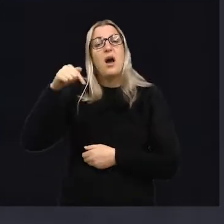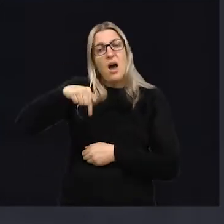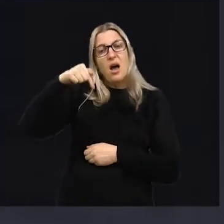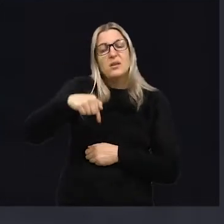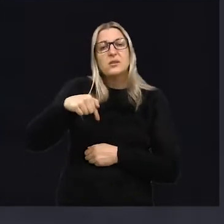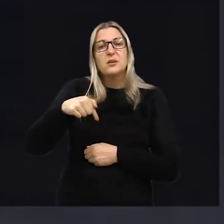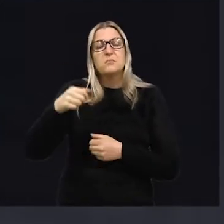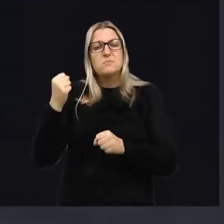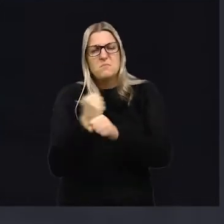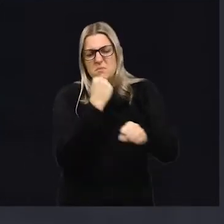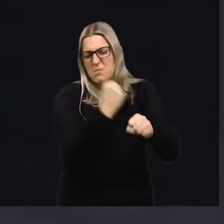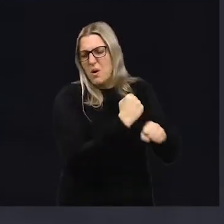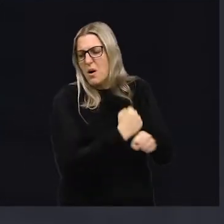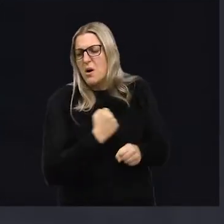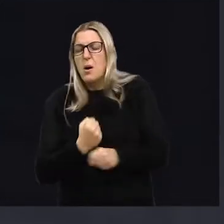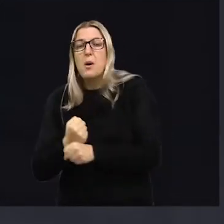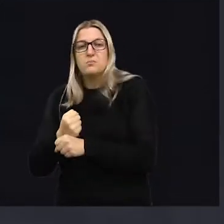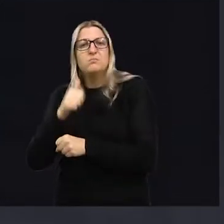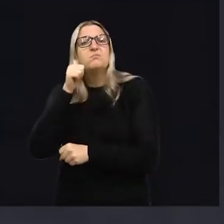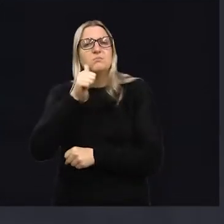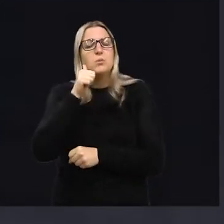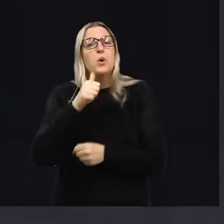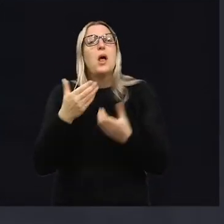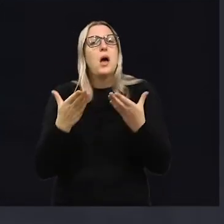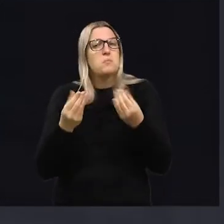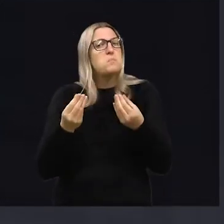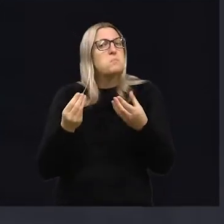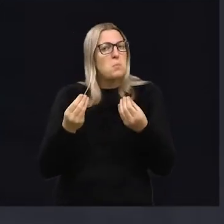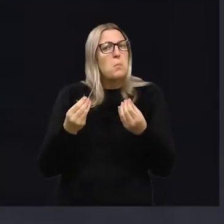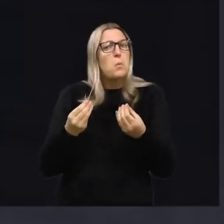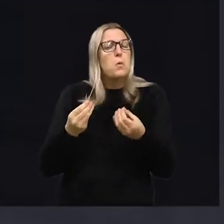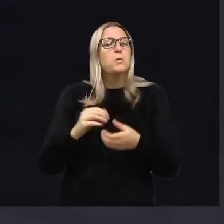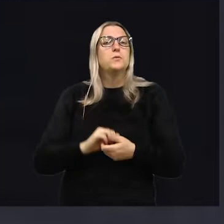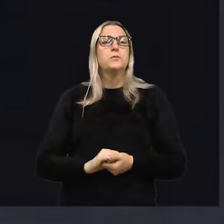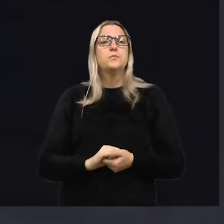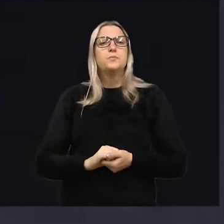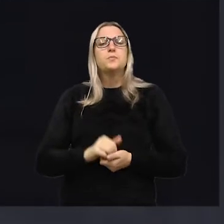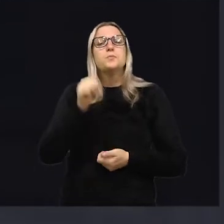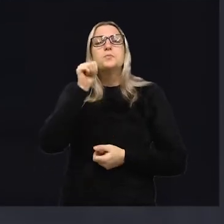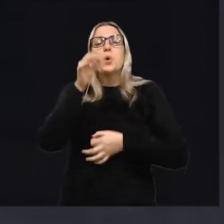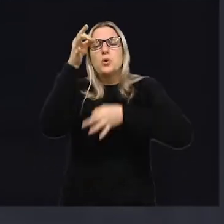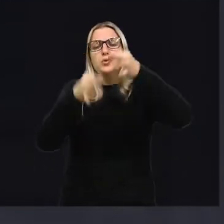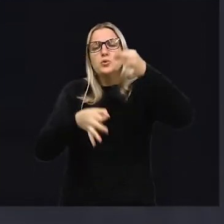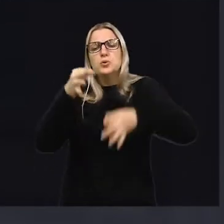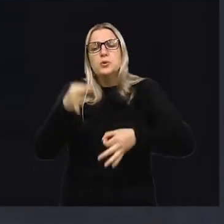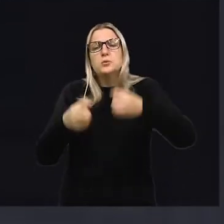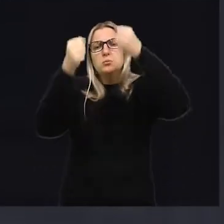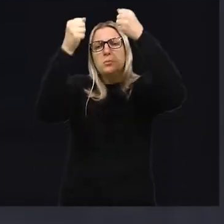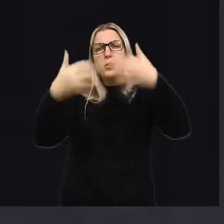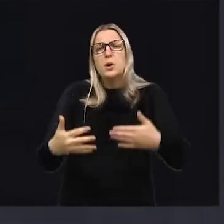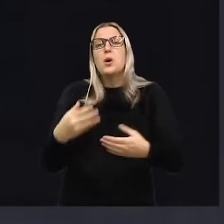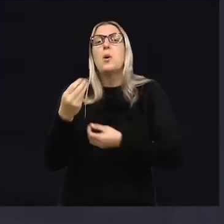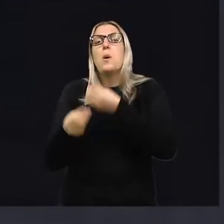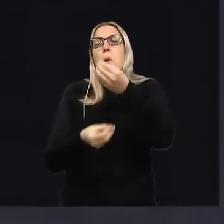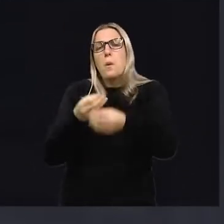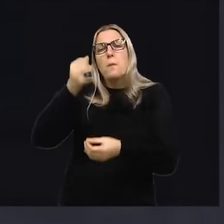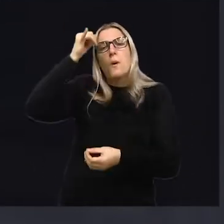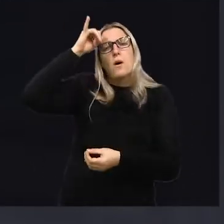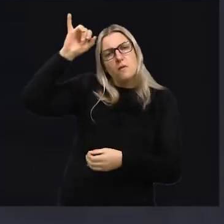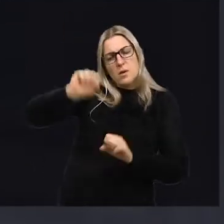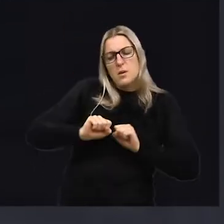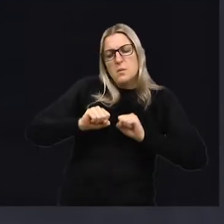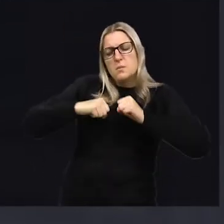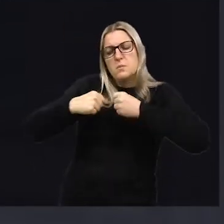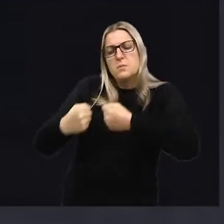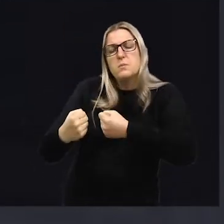de feminicídio, segundo a Organização das Nações Unidas. A juíza nos explica qual a melhor forma de combater e prevenir